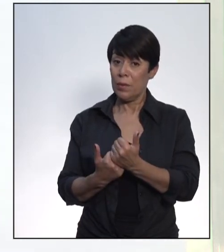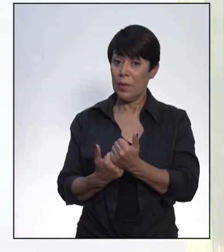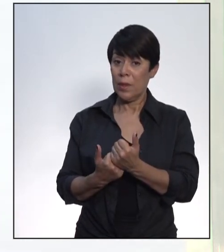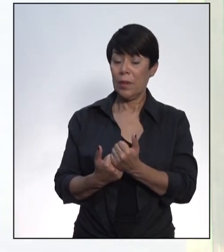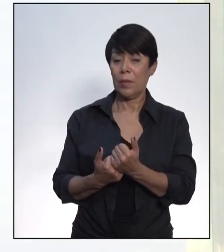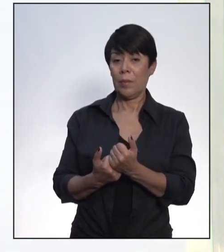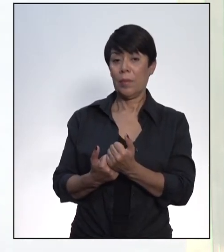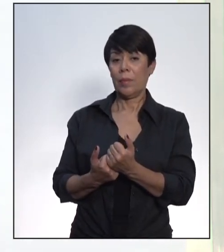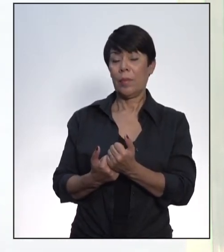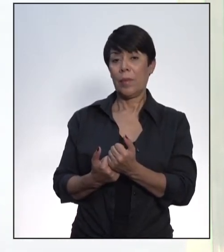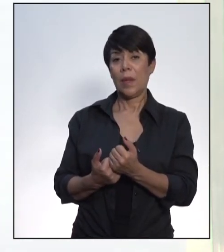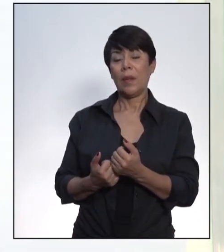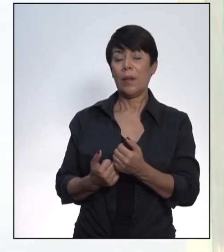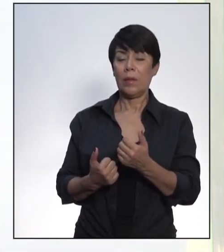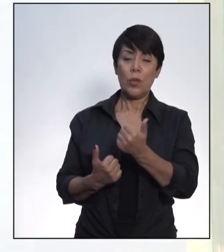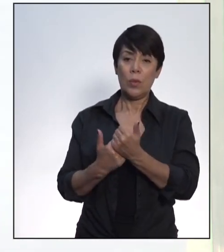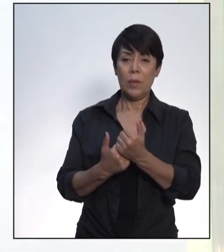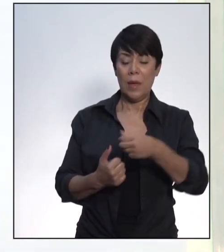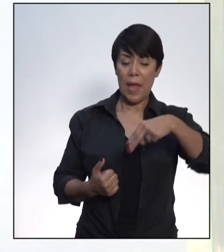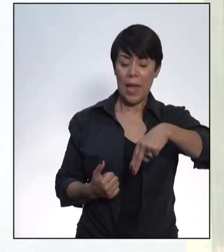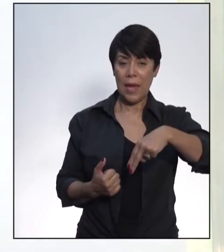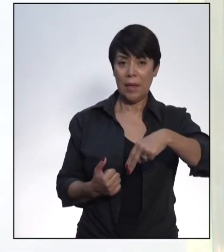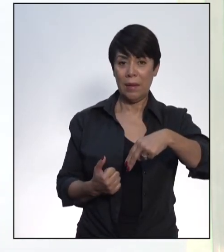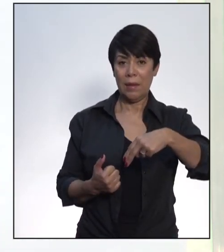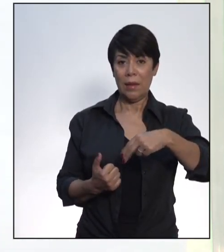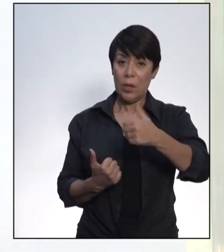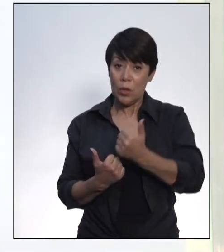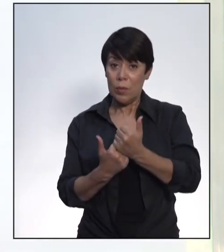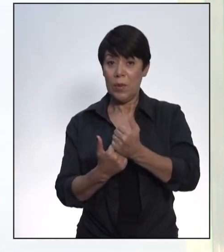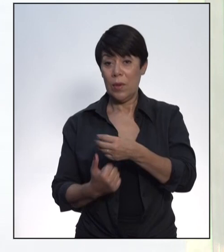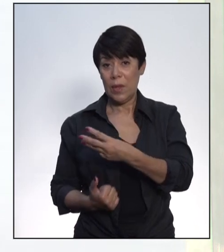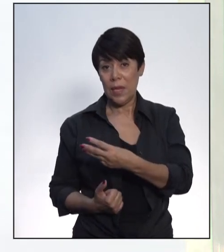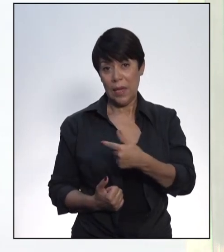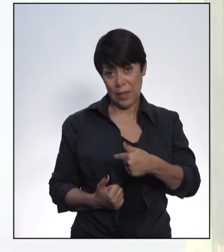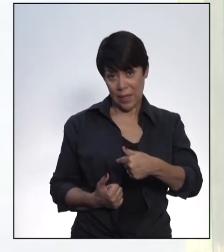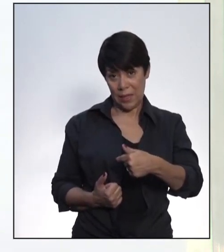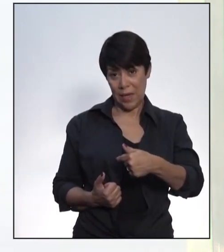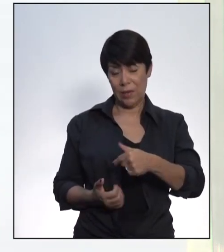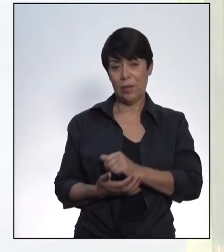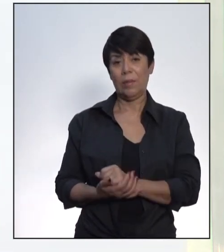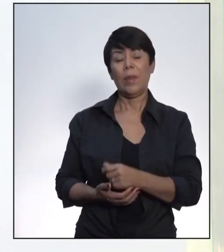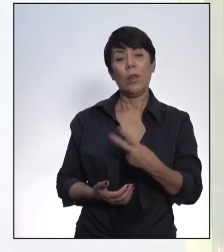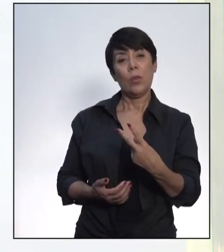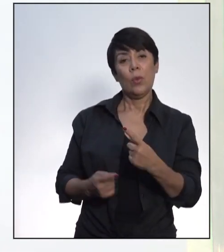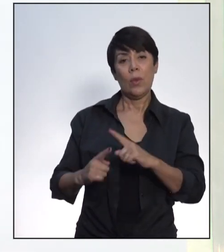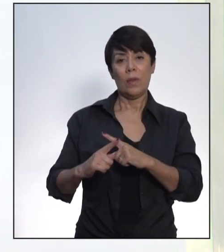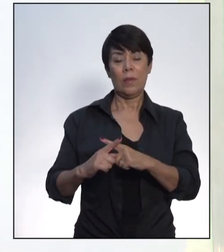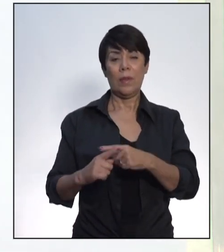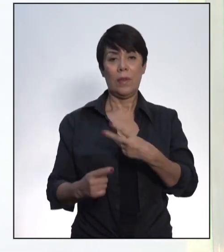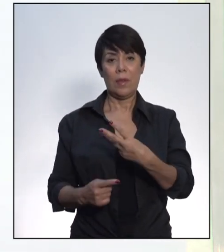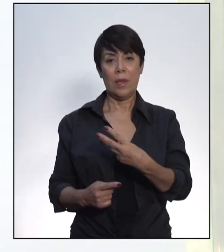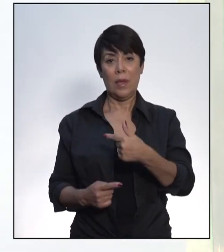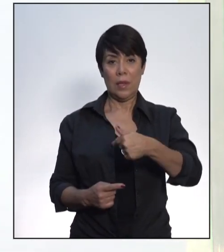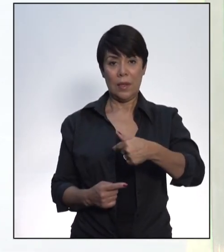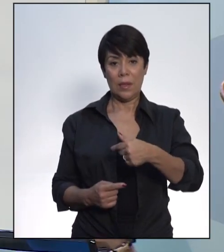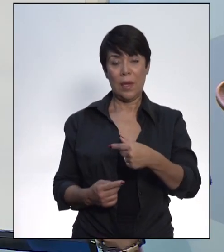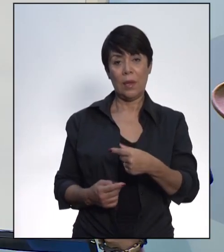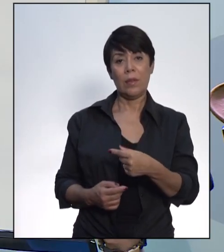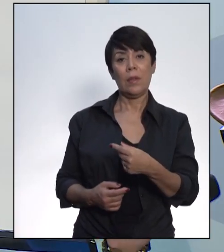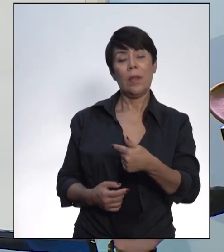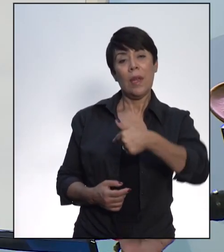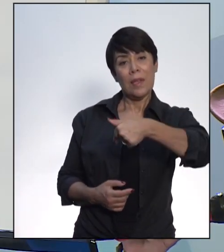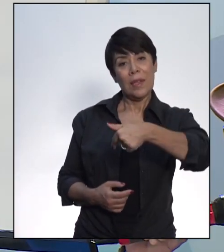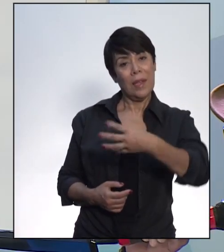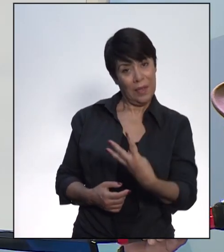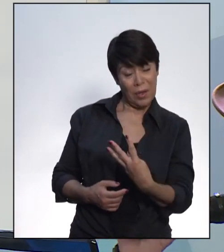37 aqui, ó, no lugar do N, desculpa, ó, coloquei 37. 2 vezes 37, 74. Já matei